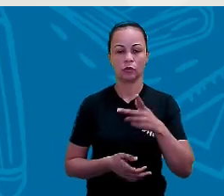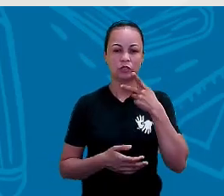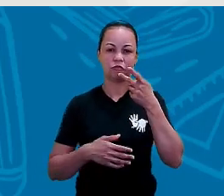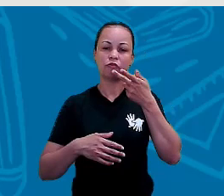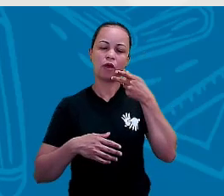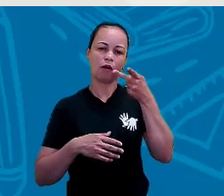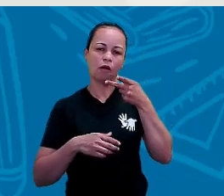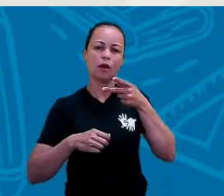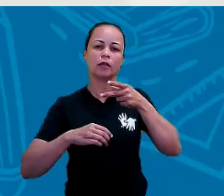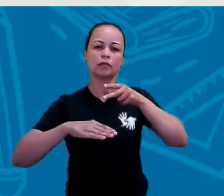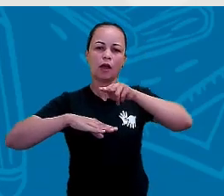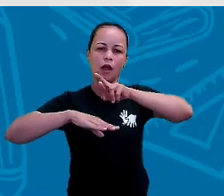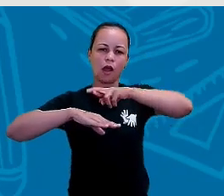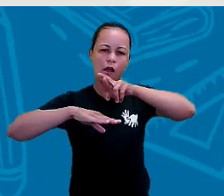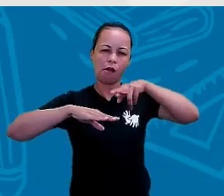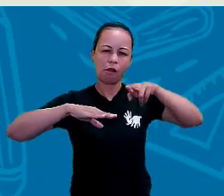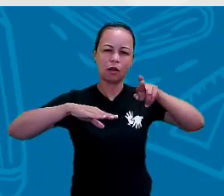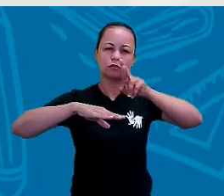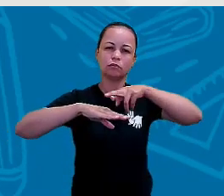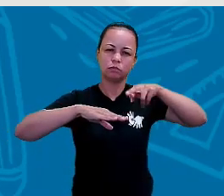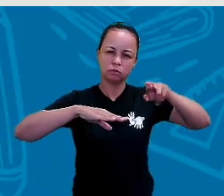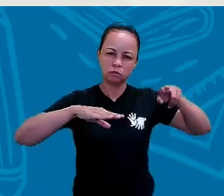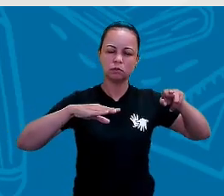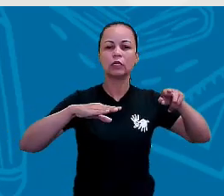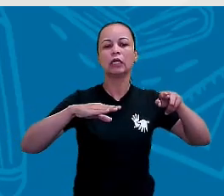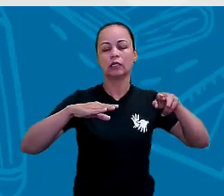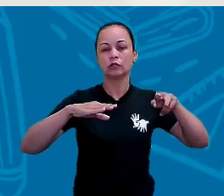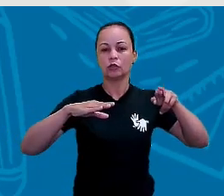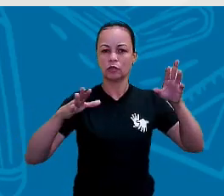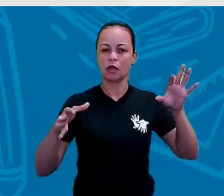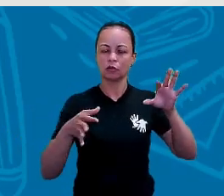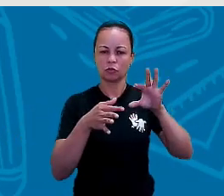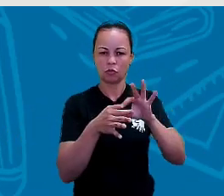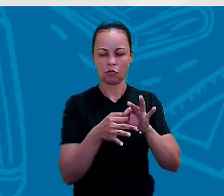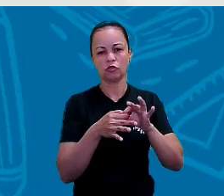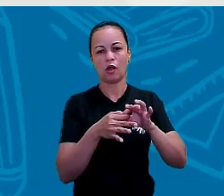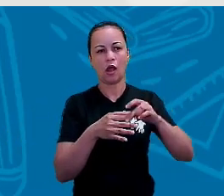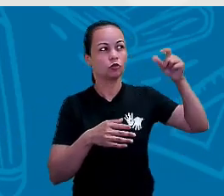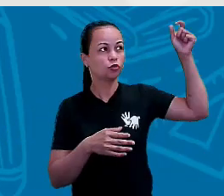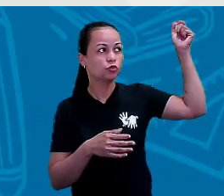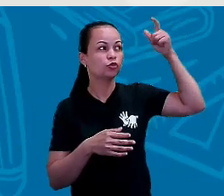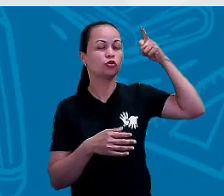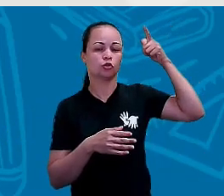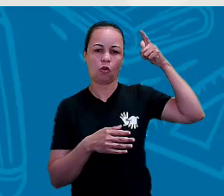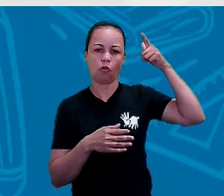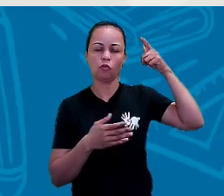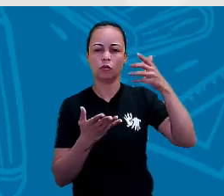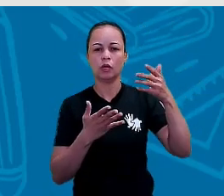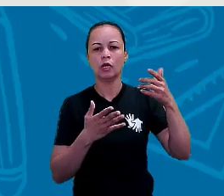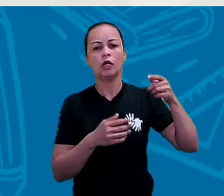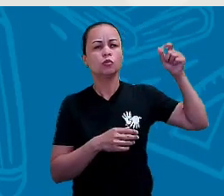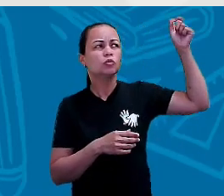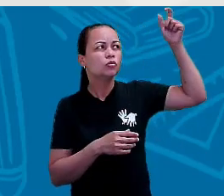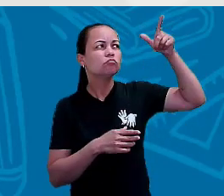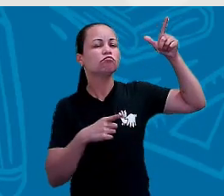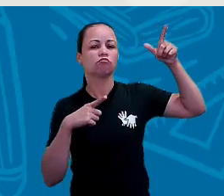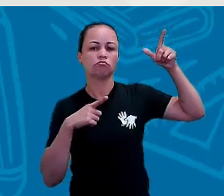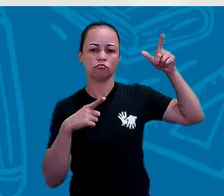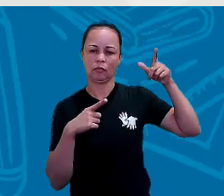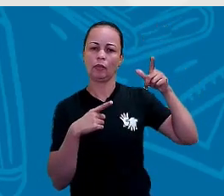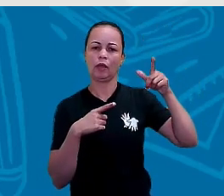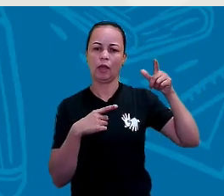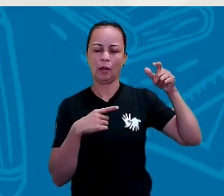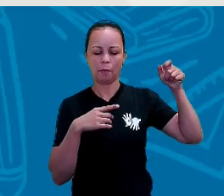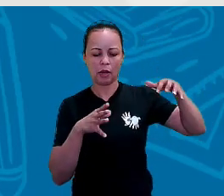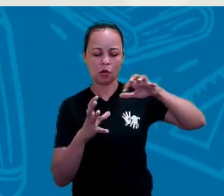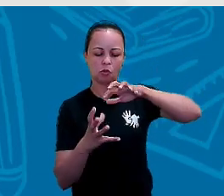radiação, essa radiação está associada com os raios, de sol, de luz, que o Sol emite, né, para a nossa